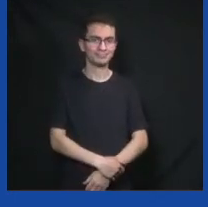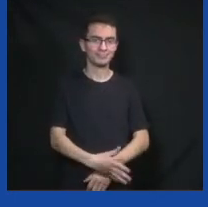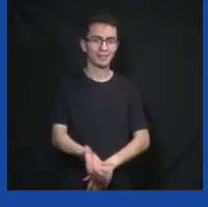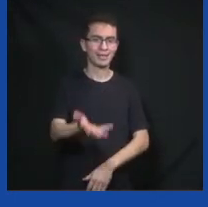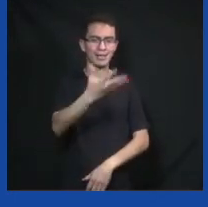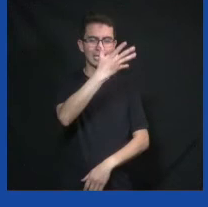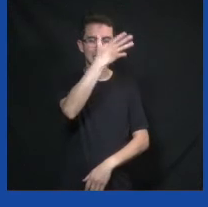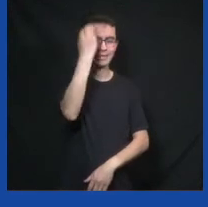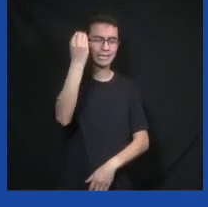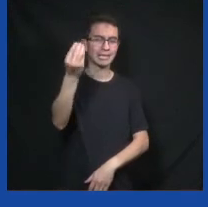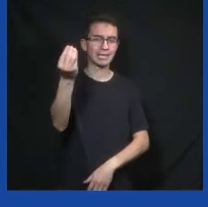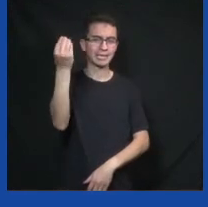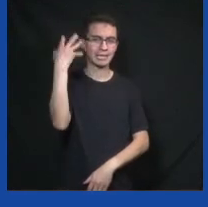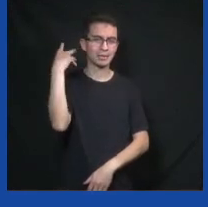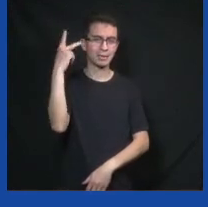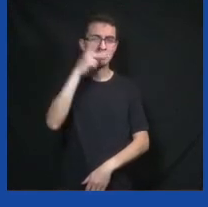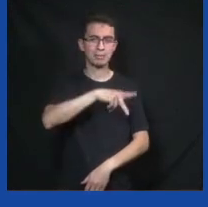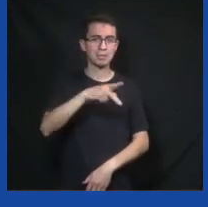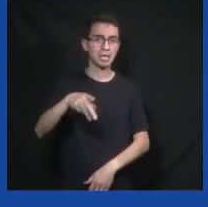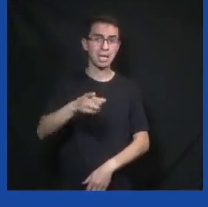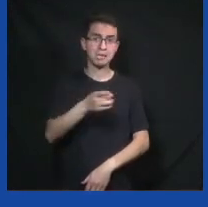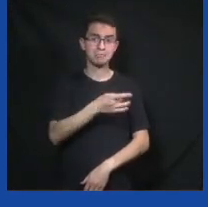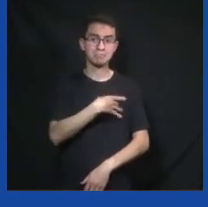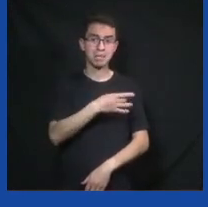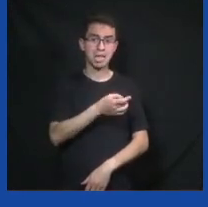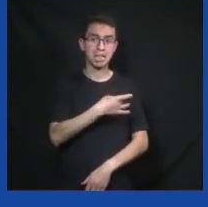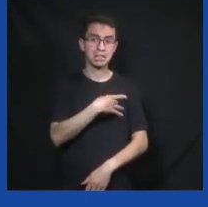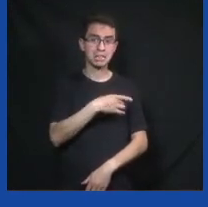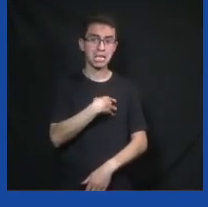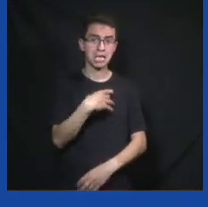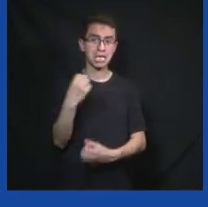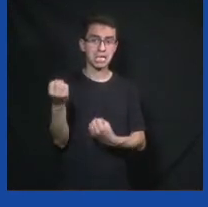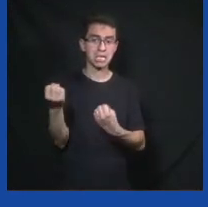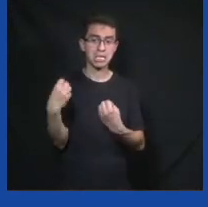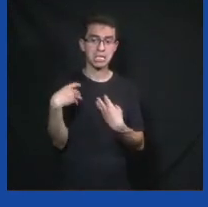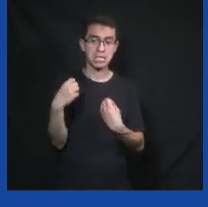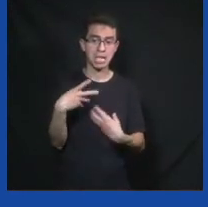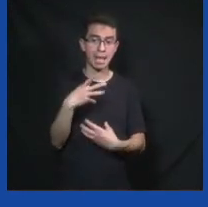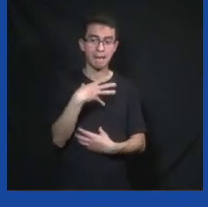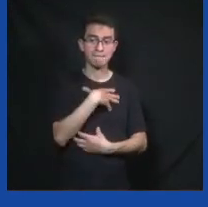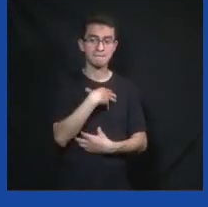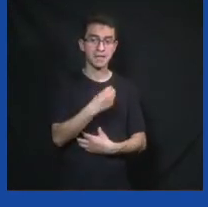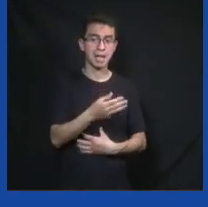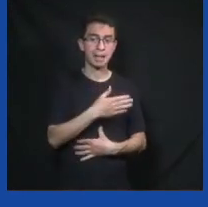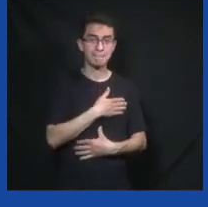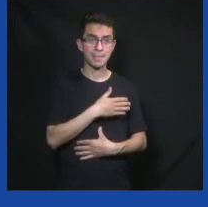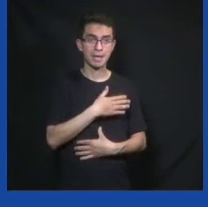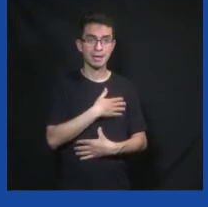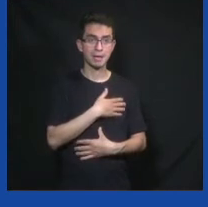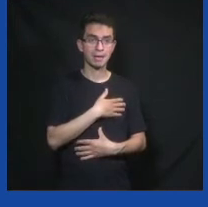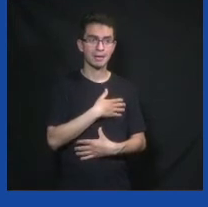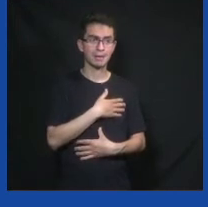os professores na escola. Ai, o professor vai ensinar algo para o meu filho que vai desvirtuar a sua mente.